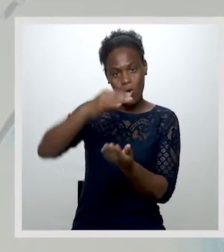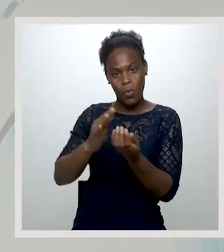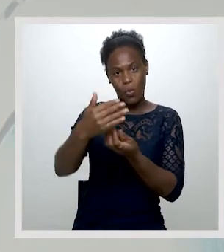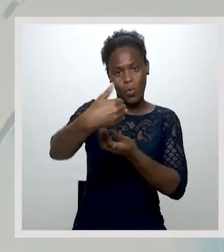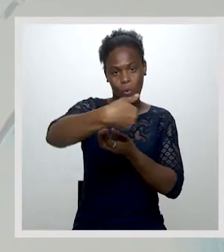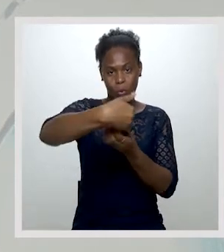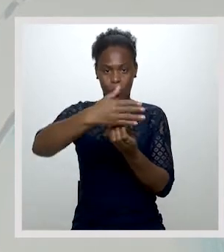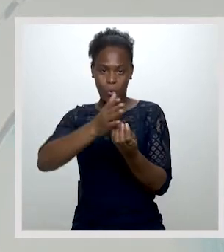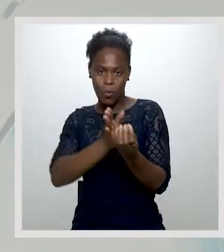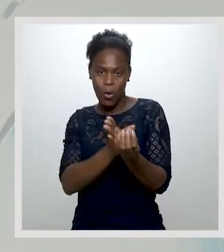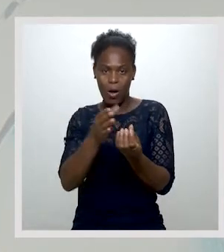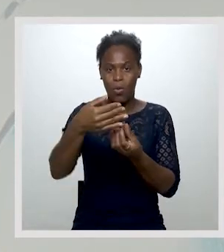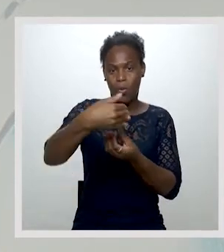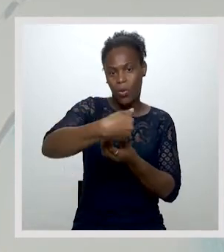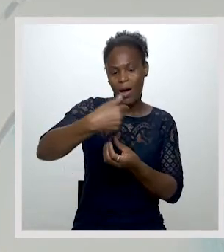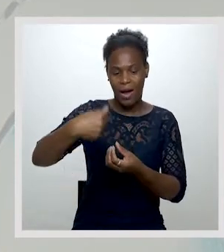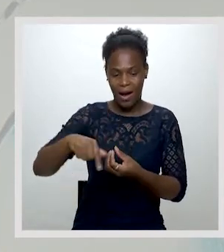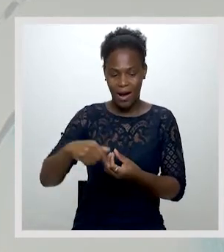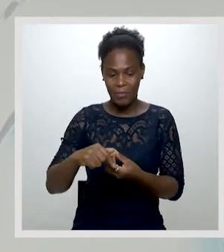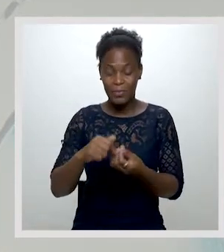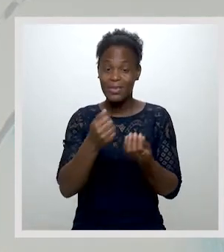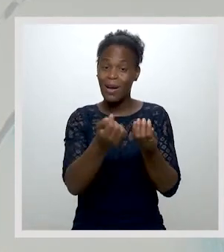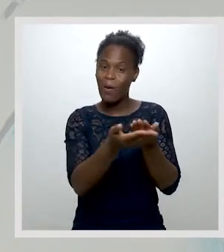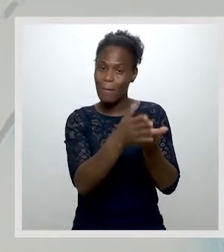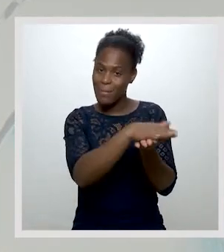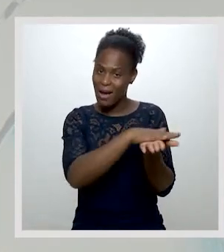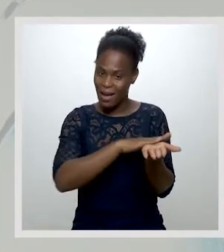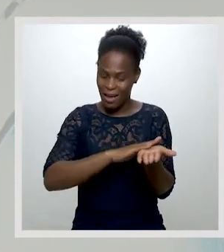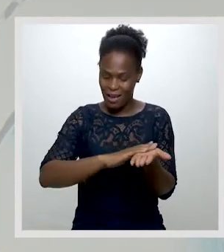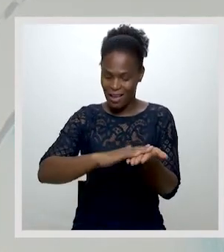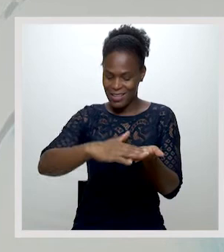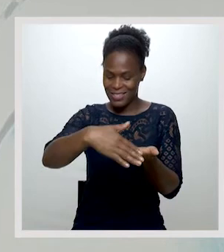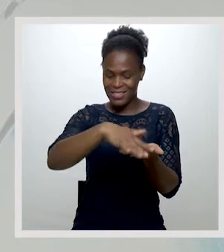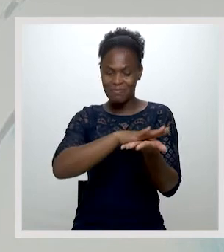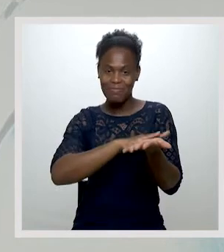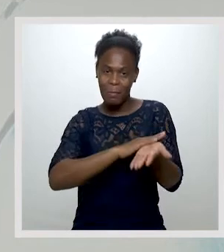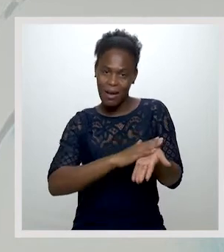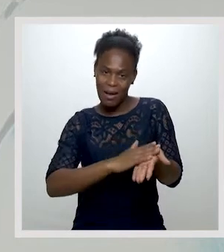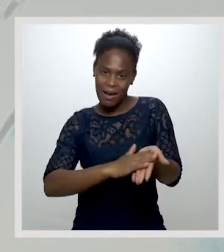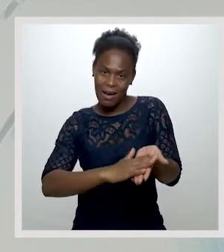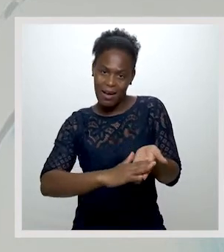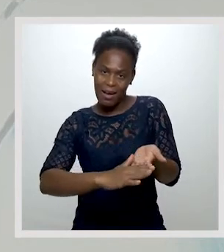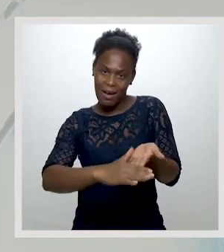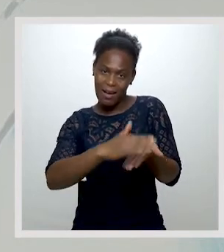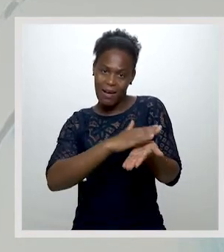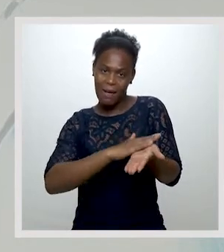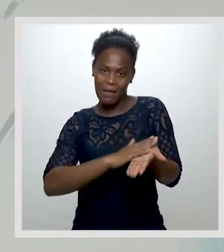Redonda. E a base é plana.